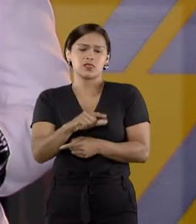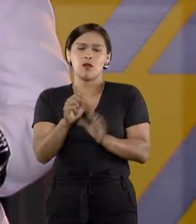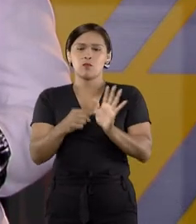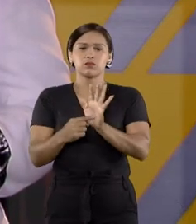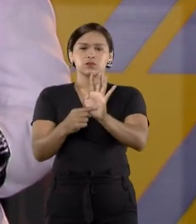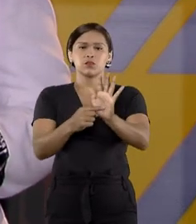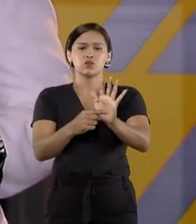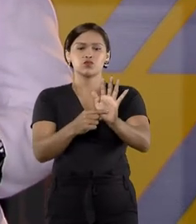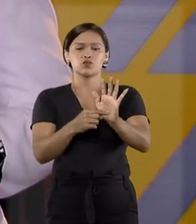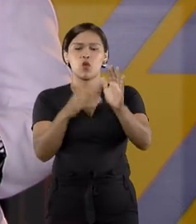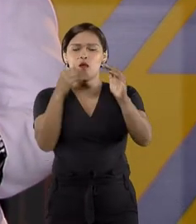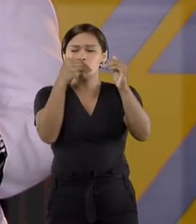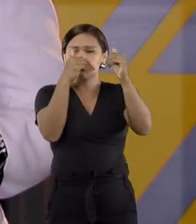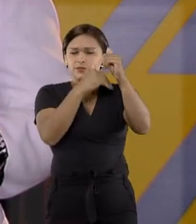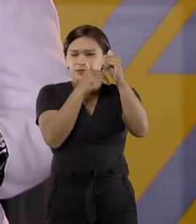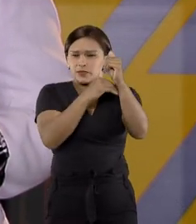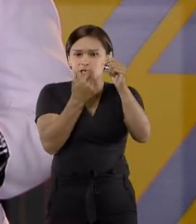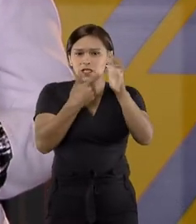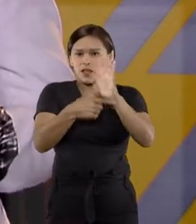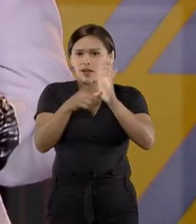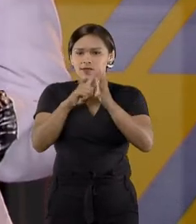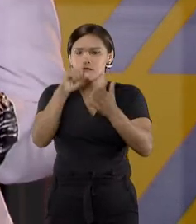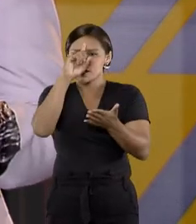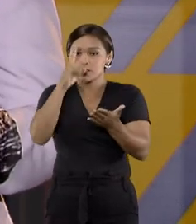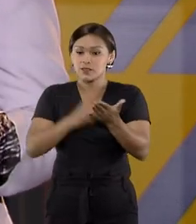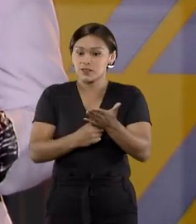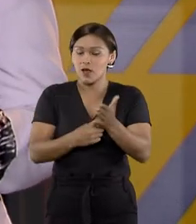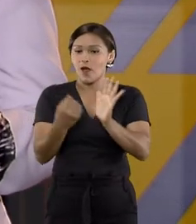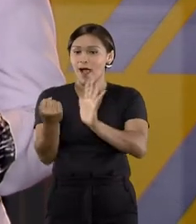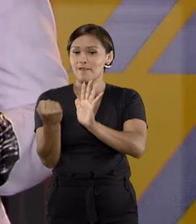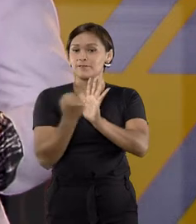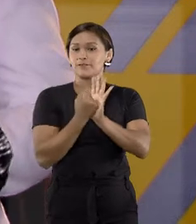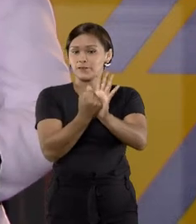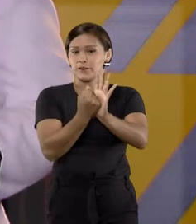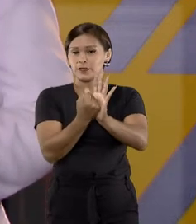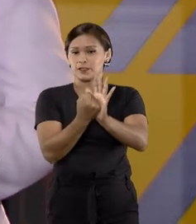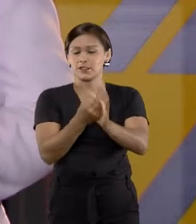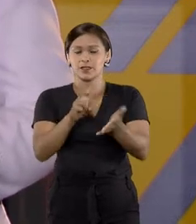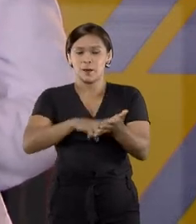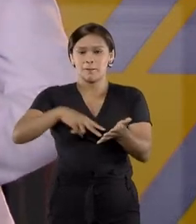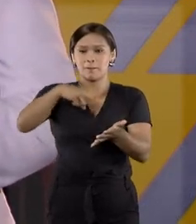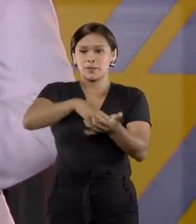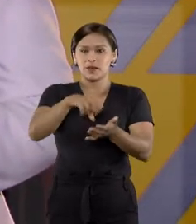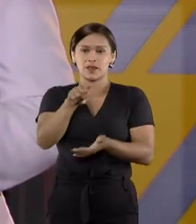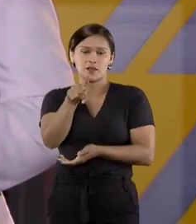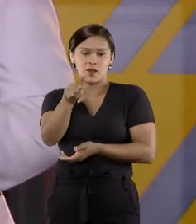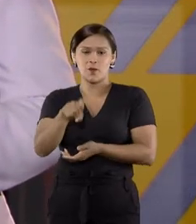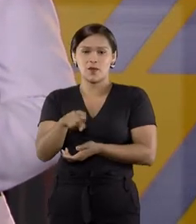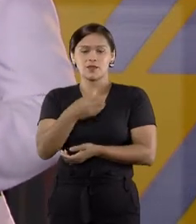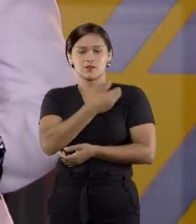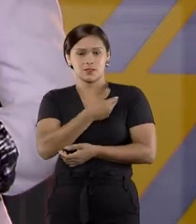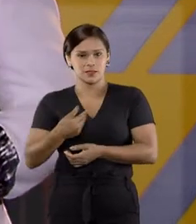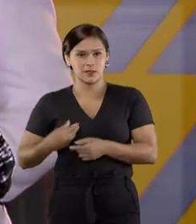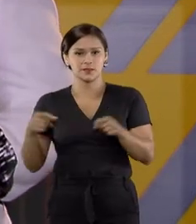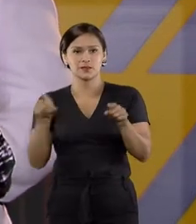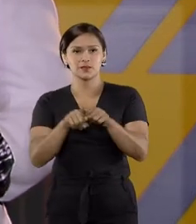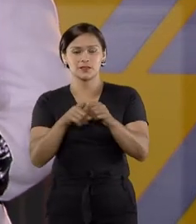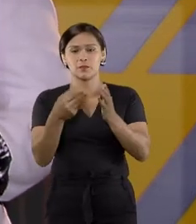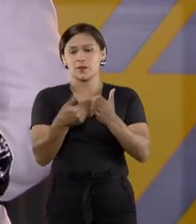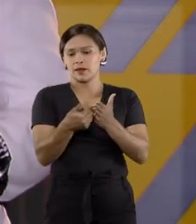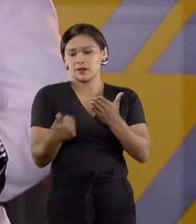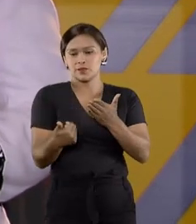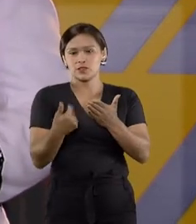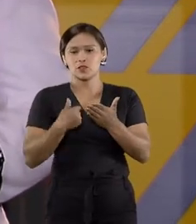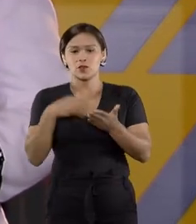demonstrada a ocorrência de obscuridade na decisão anterior que fixou a pena ao ex-presidente. O colegiado rejeitou também os recursos